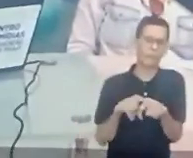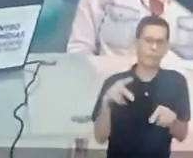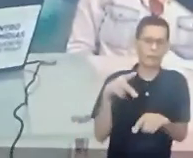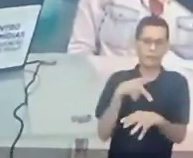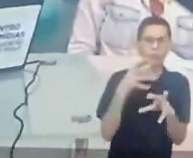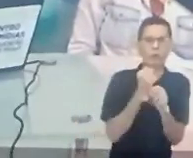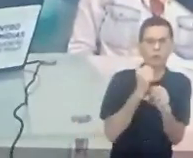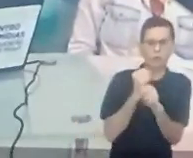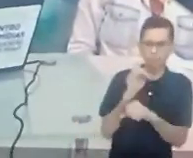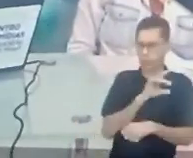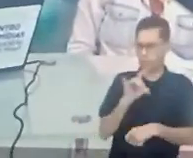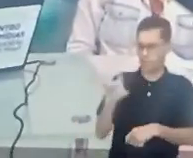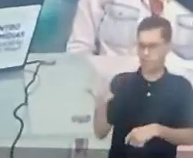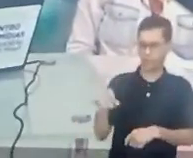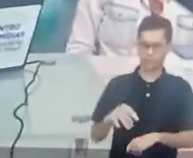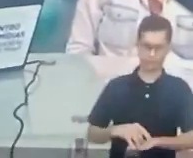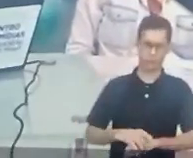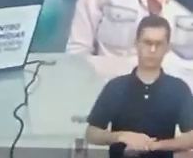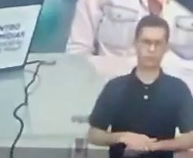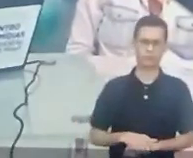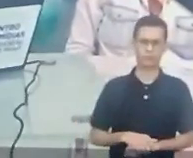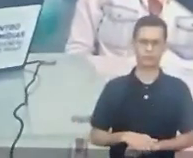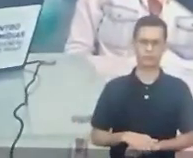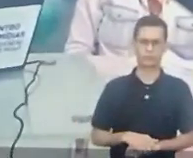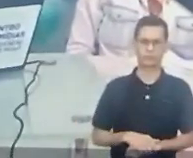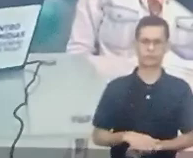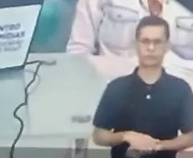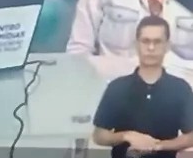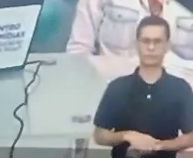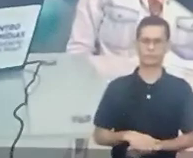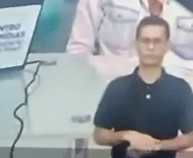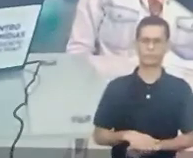tá bom? Pode passar para o PT?